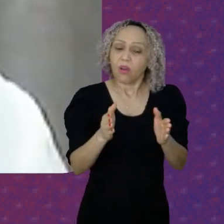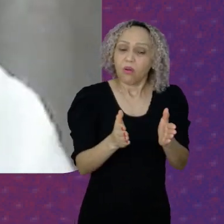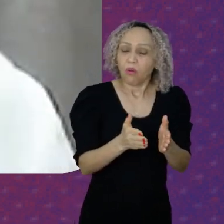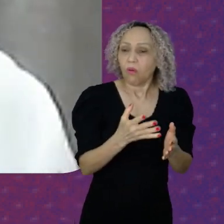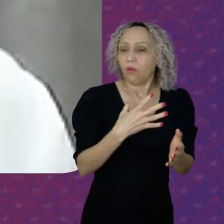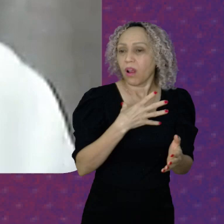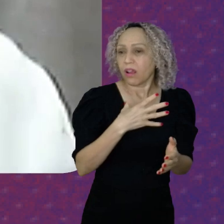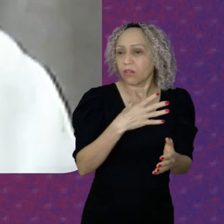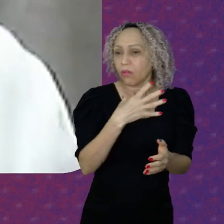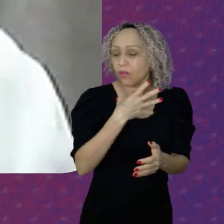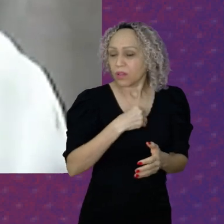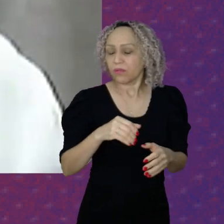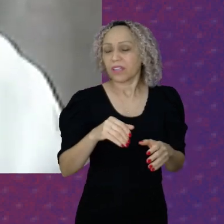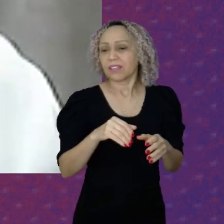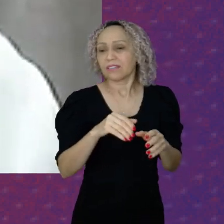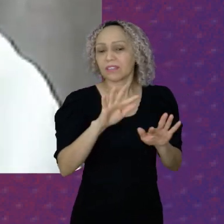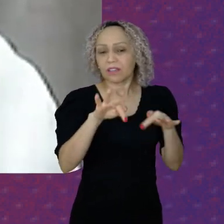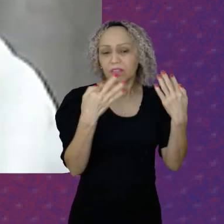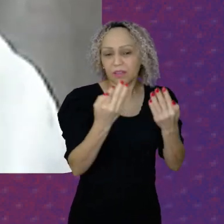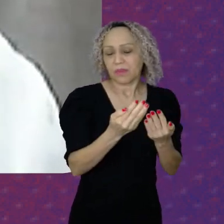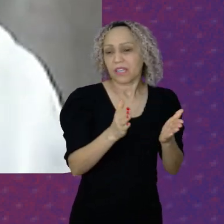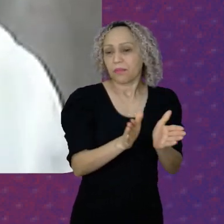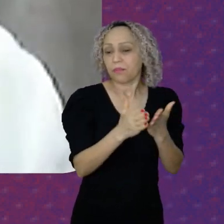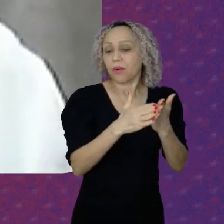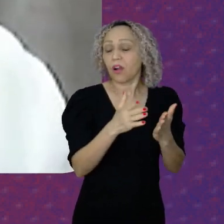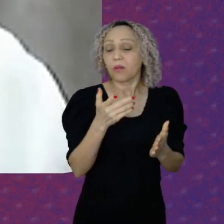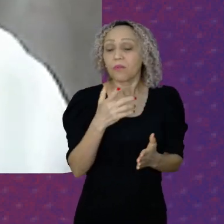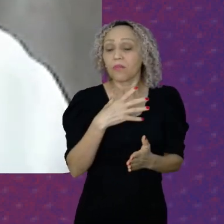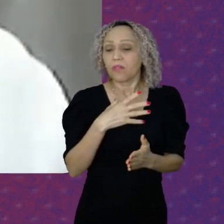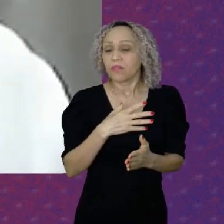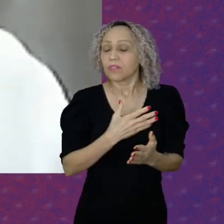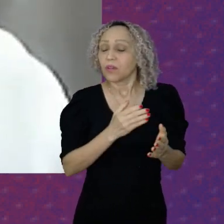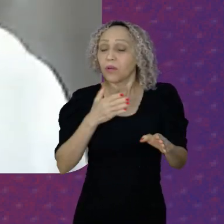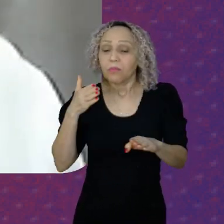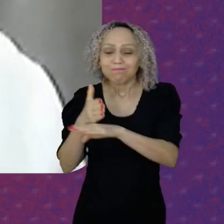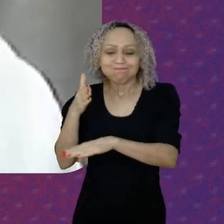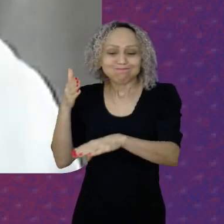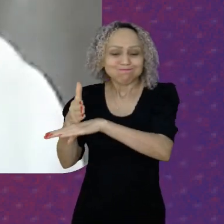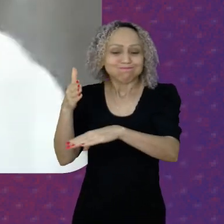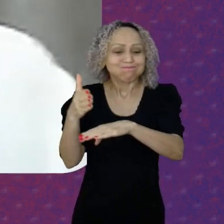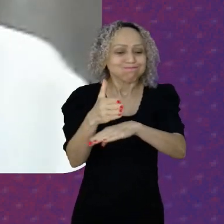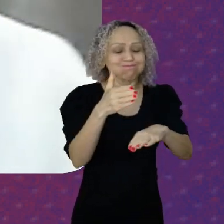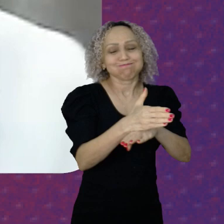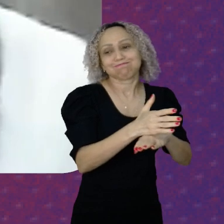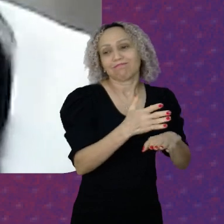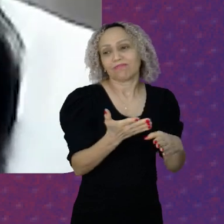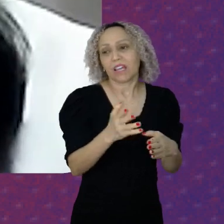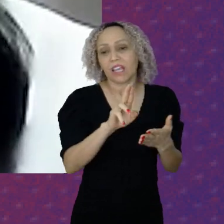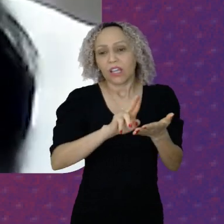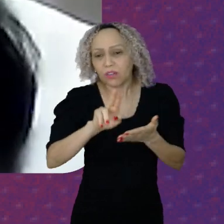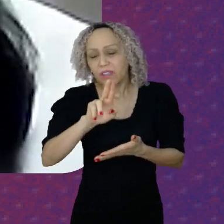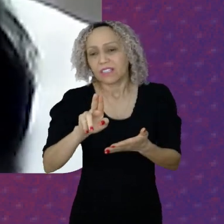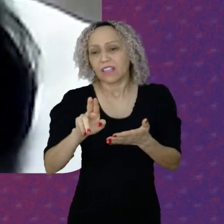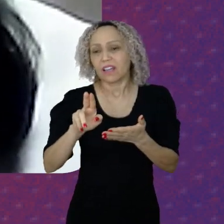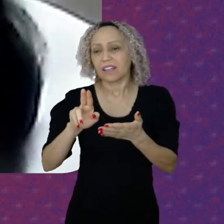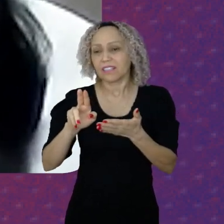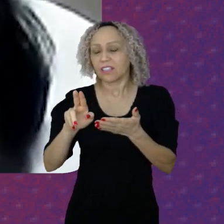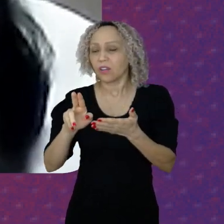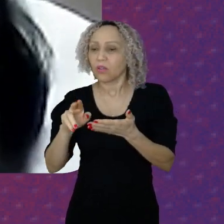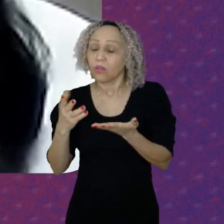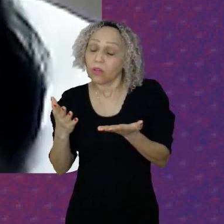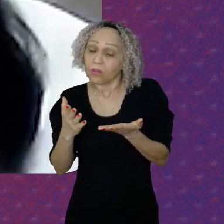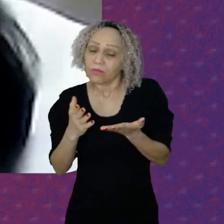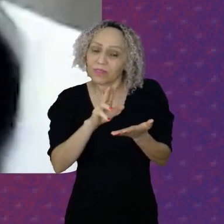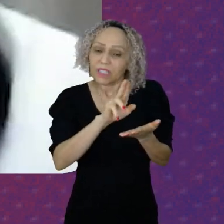públicos, oportunizando aqui os filhos do povo pudessem adentrar, seja nas universidades novas públicas e nos